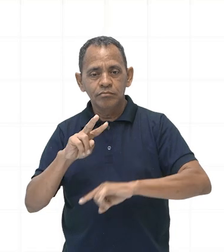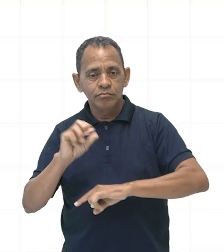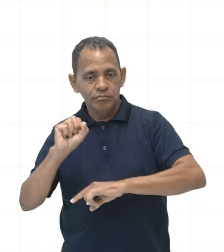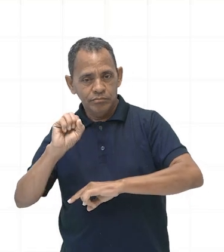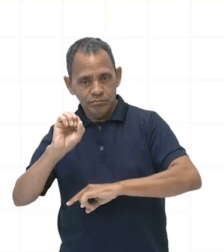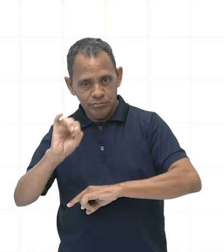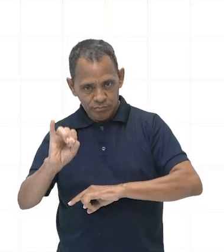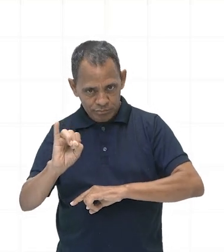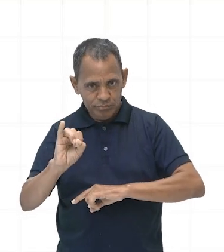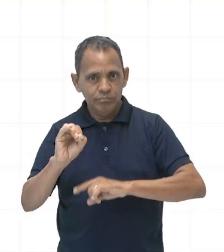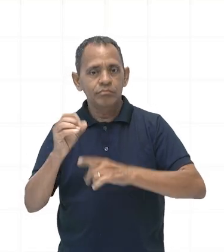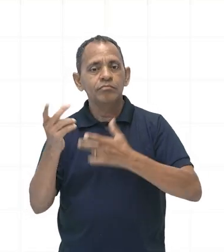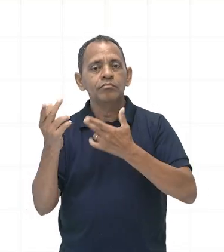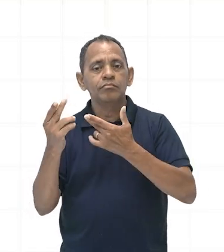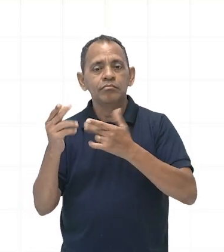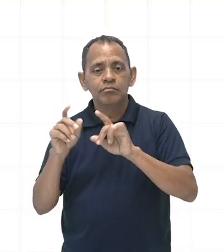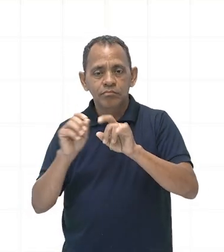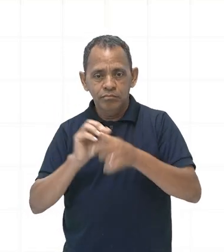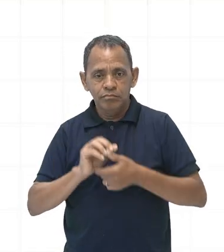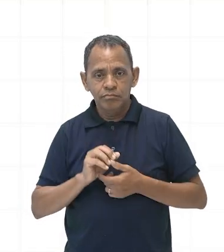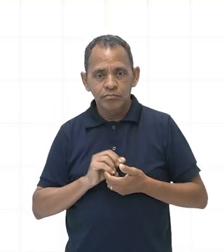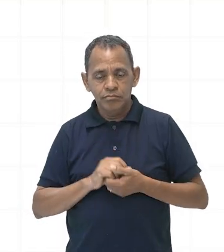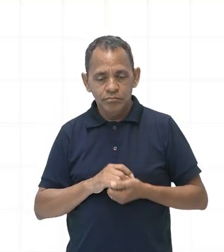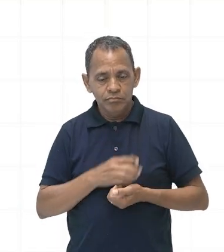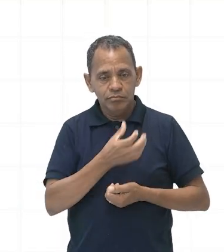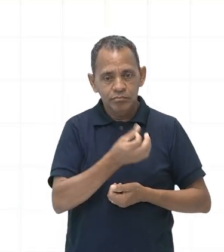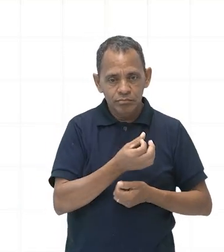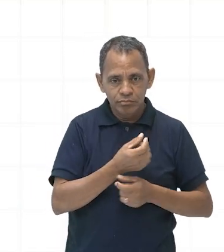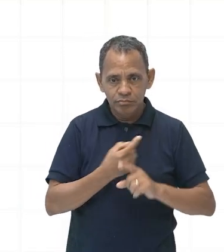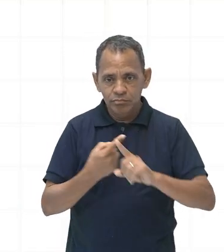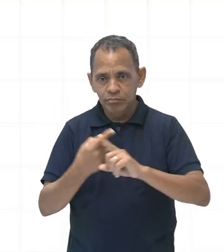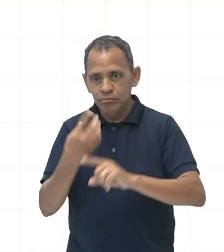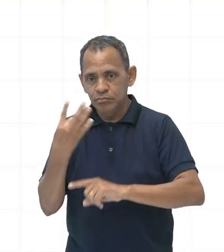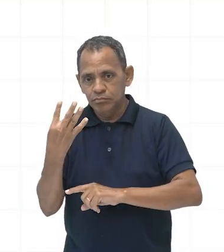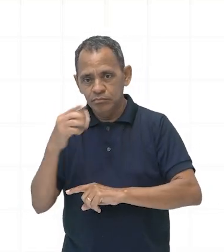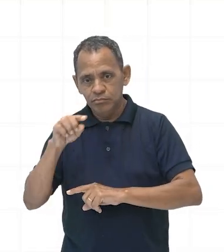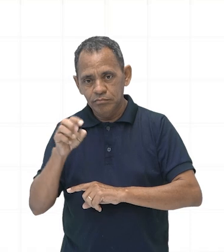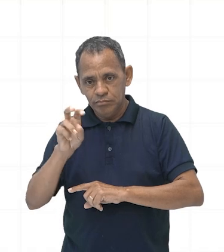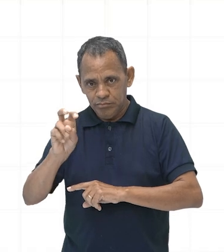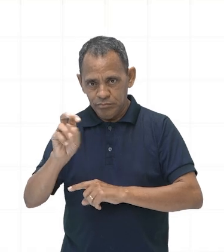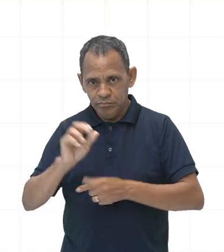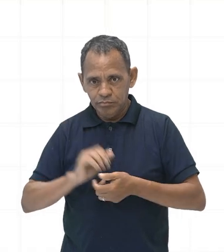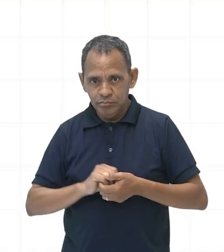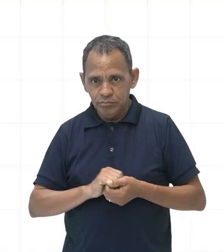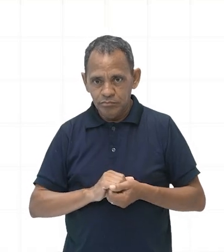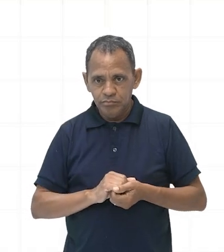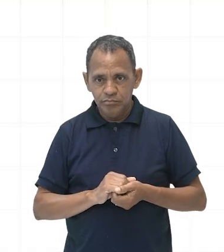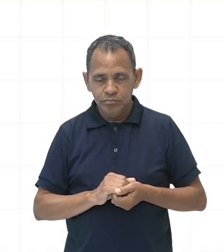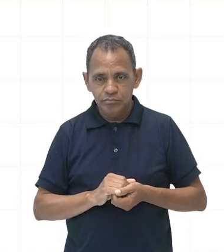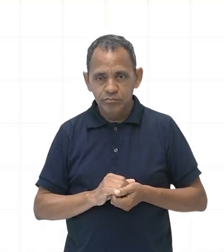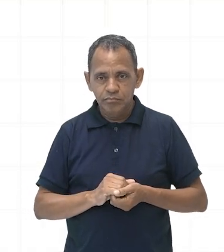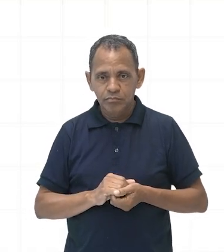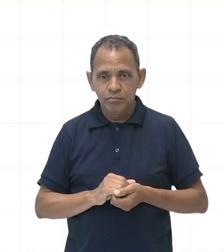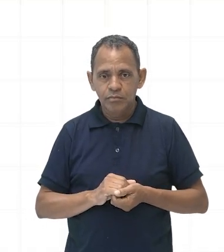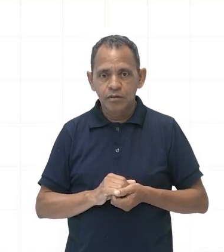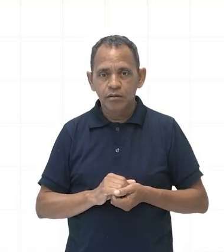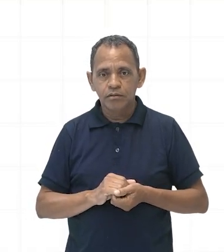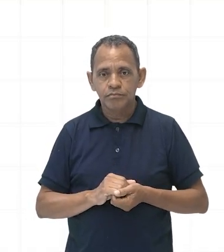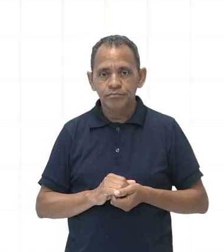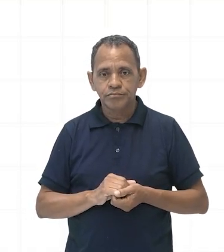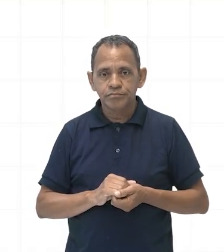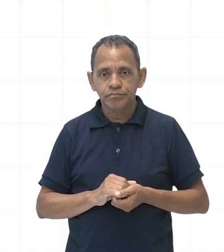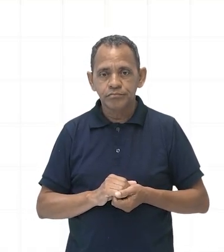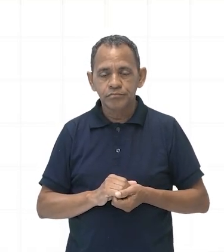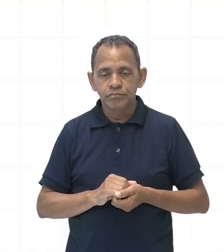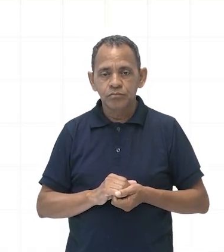mesma que a multiplicação de 6 vezes 4,5. Agora, eu